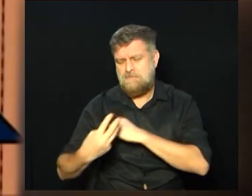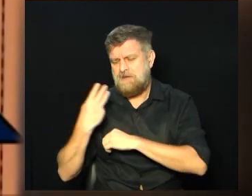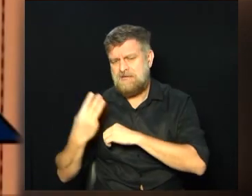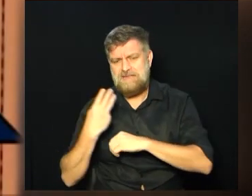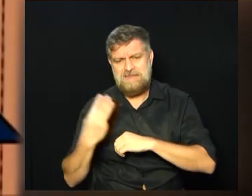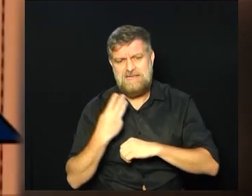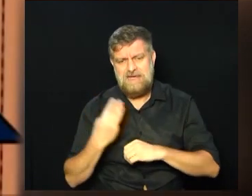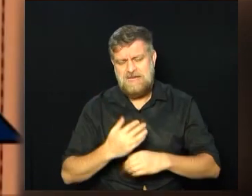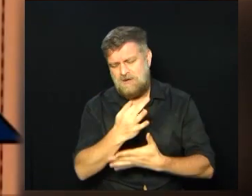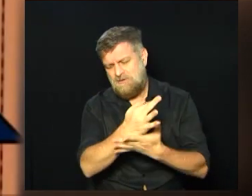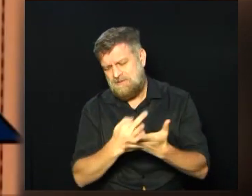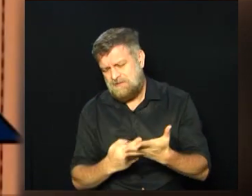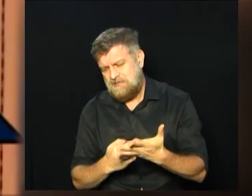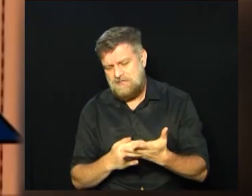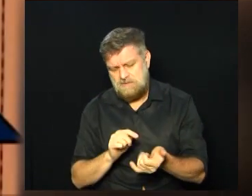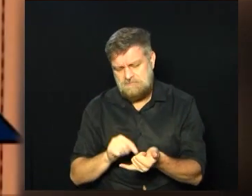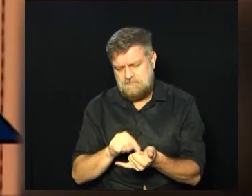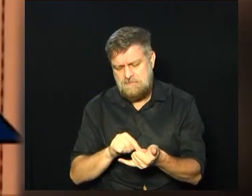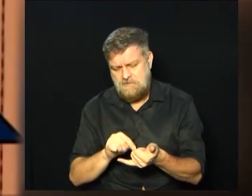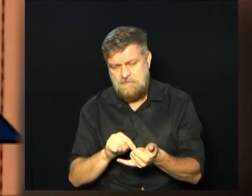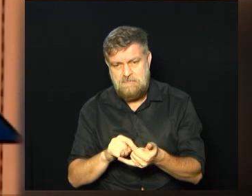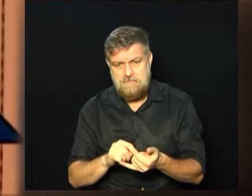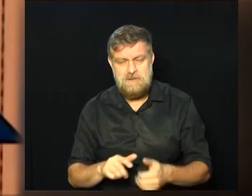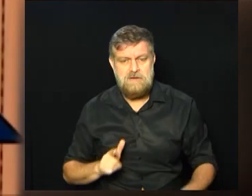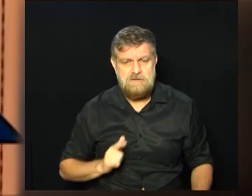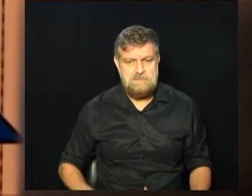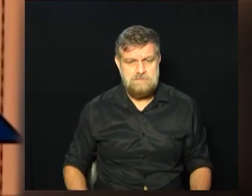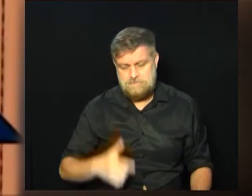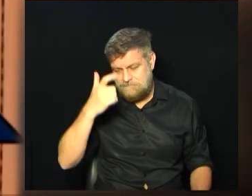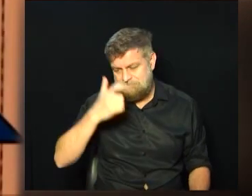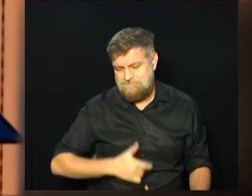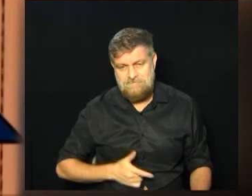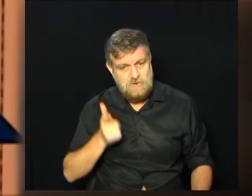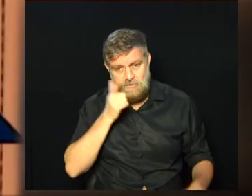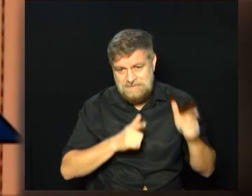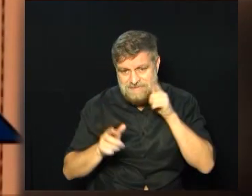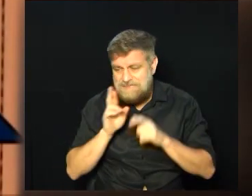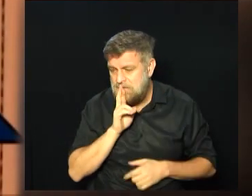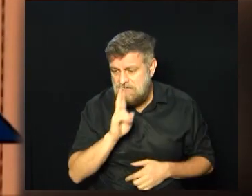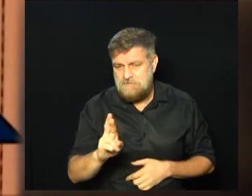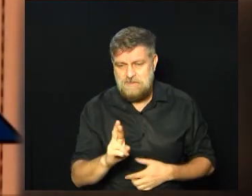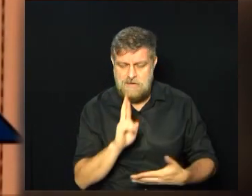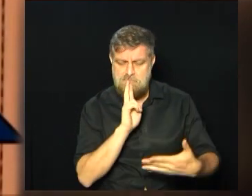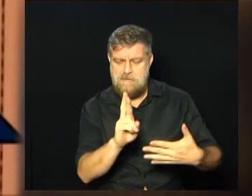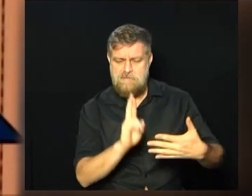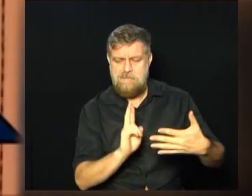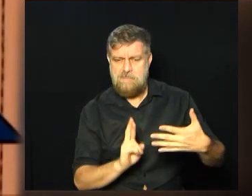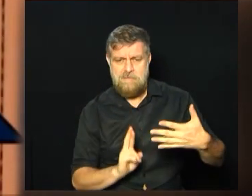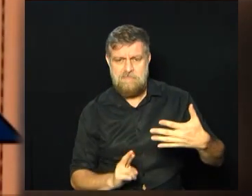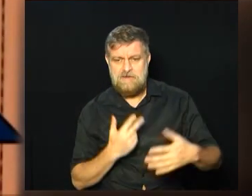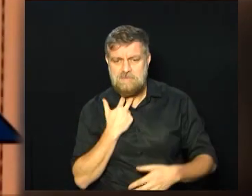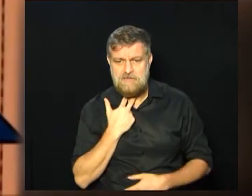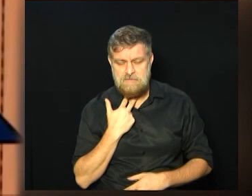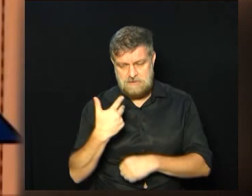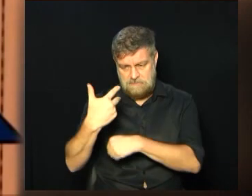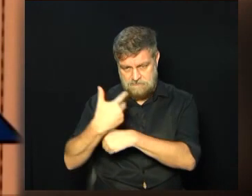através de texto, mensagem, ligações. Eu não consegui responder a todos, mas acabei gravando um